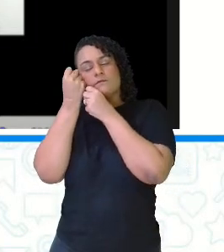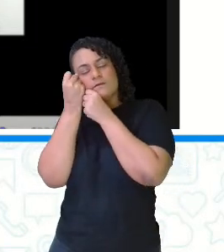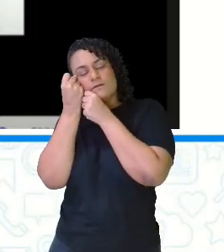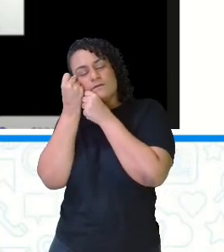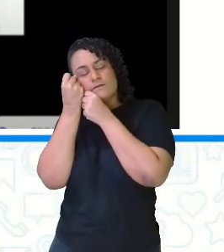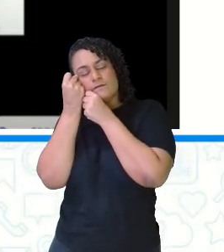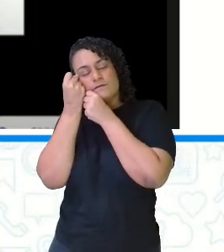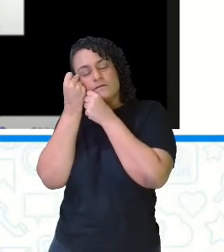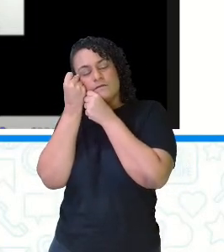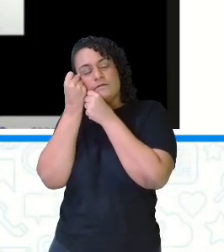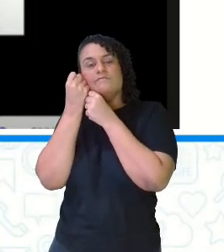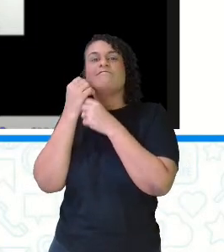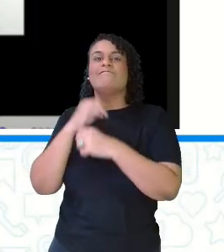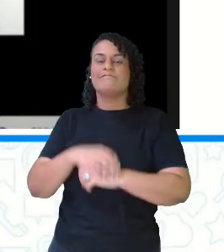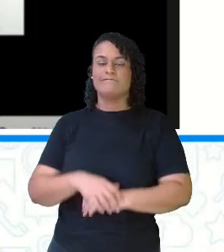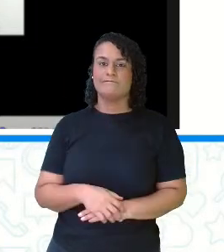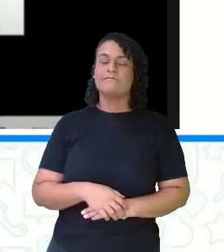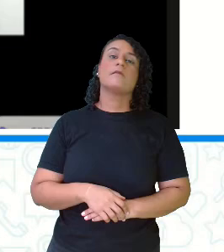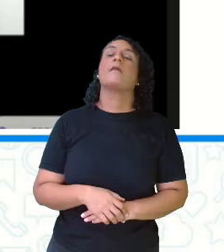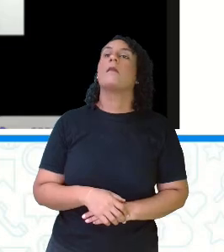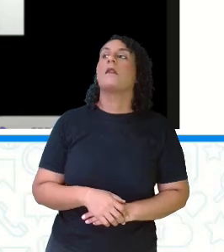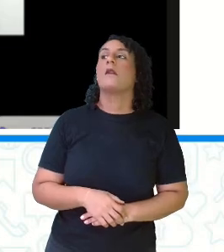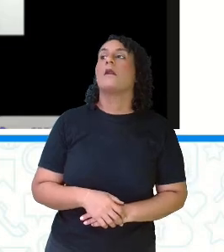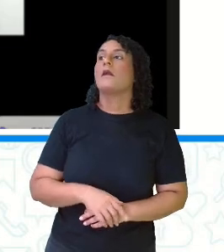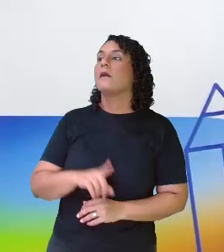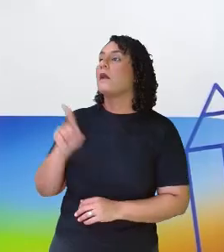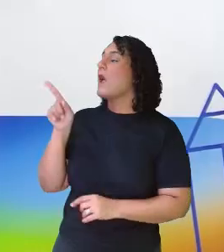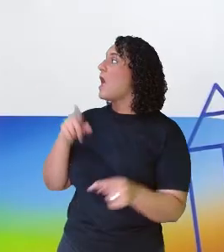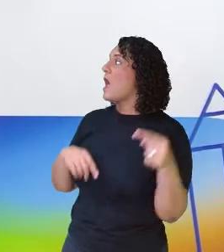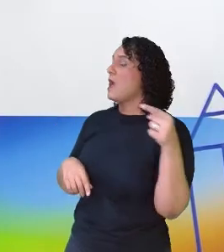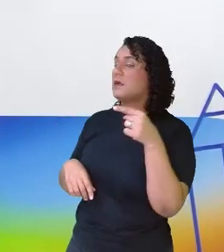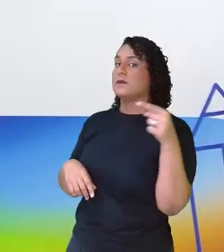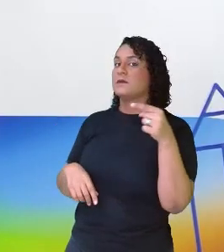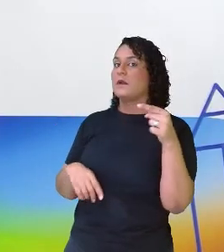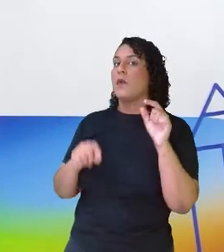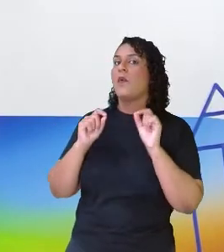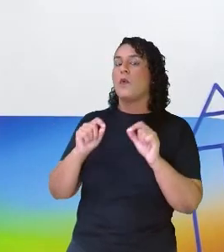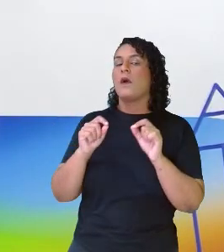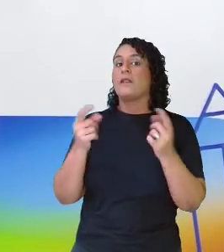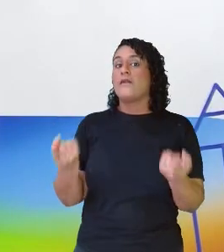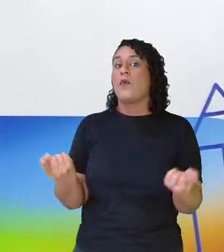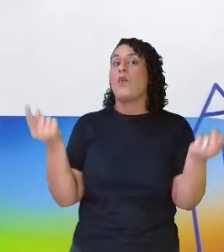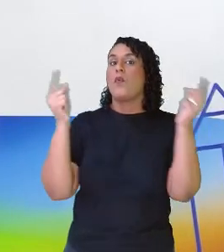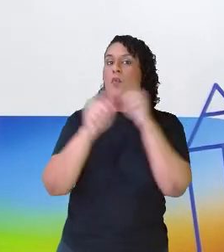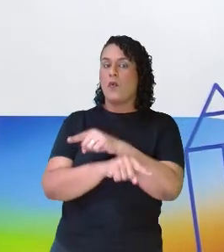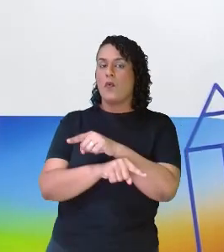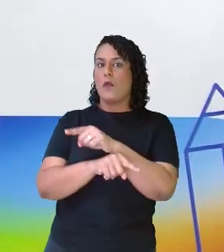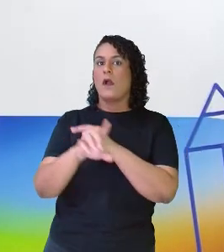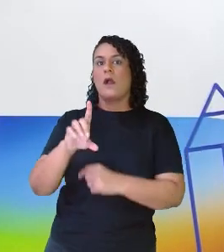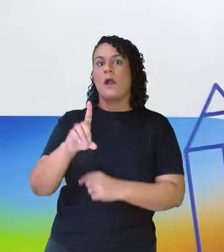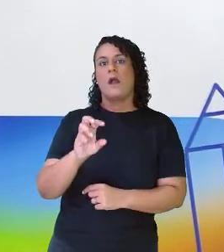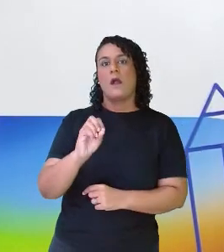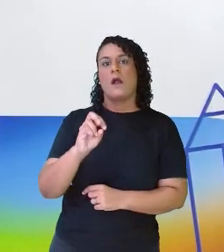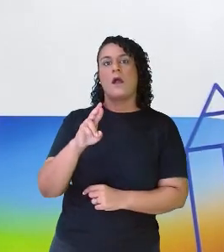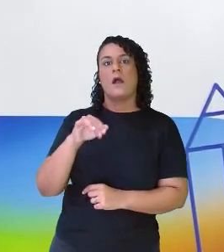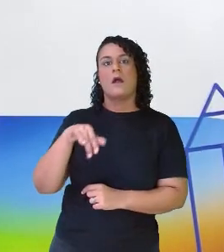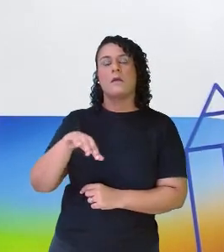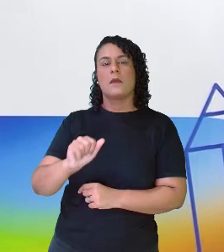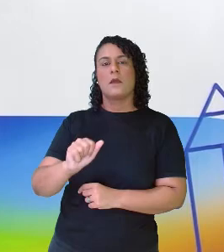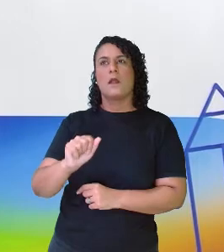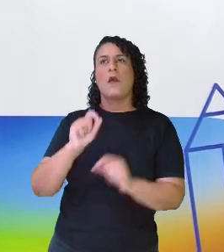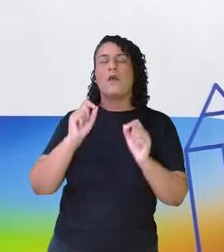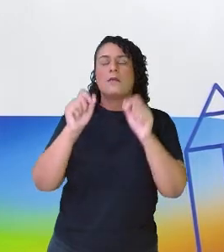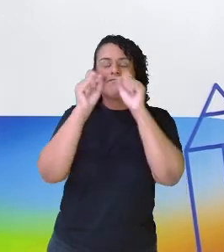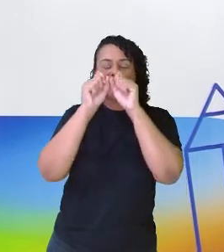sono, adormecer. Essa setinha aqui está falando que é o contrário. O contrário de dormir é